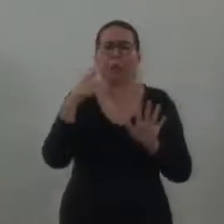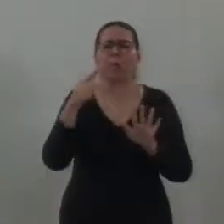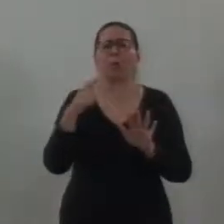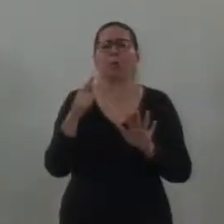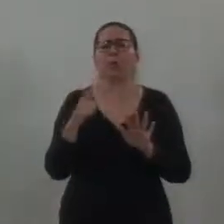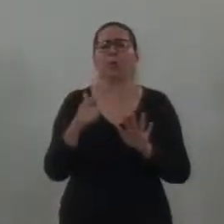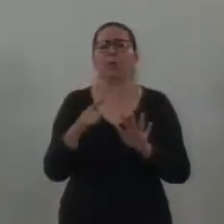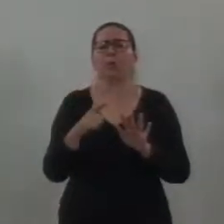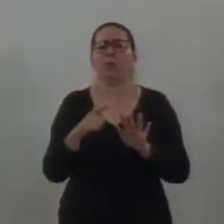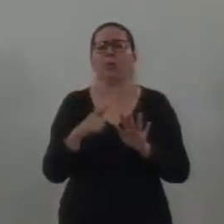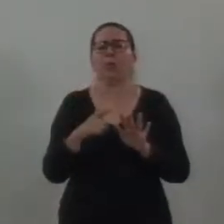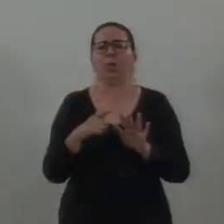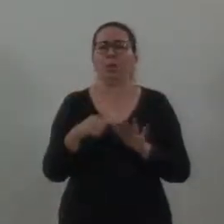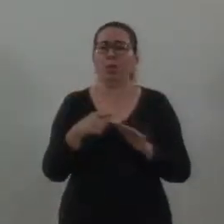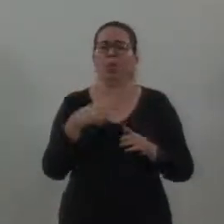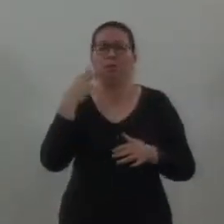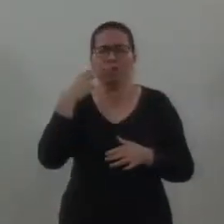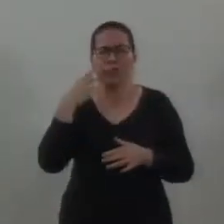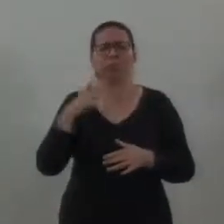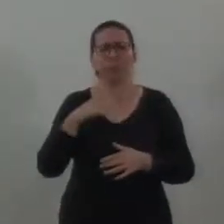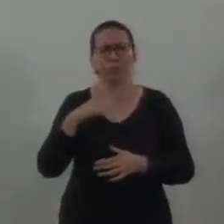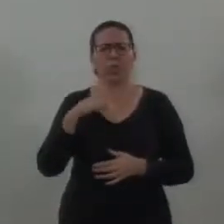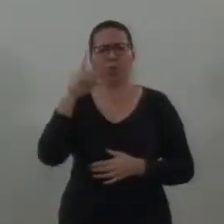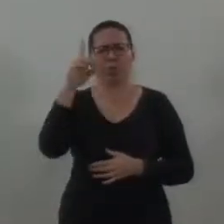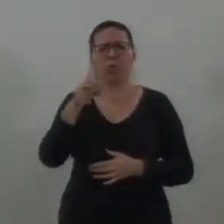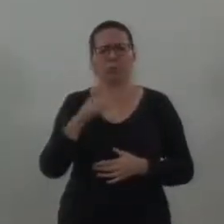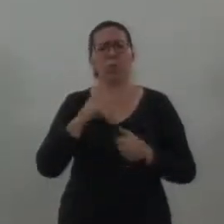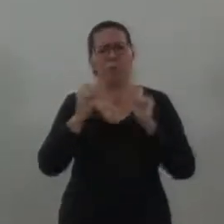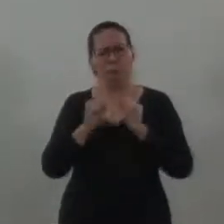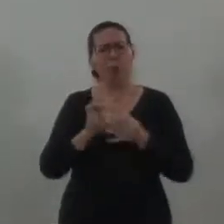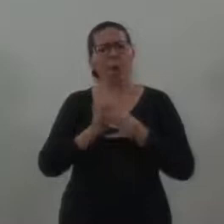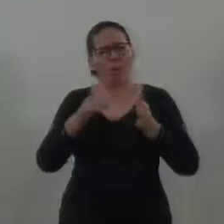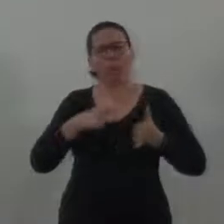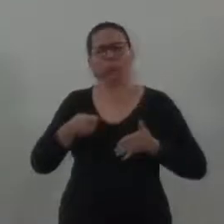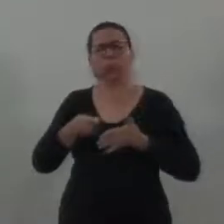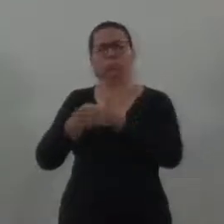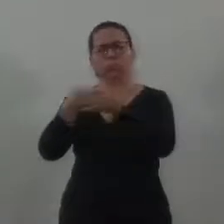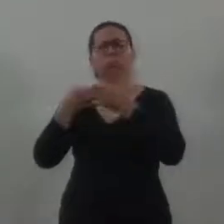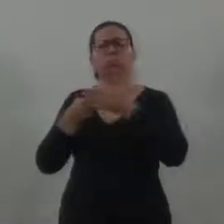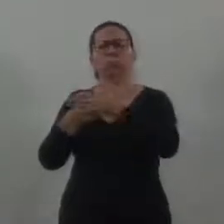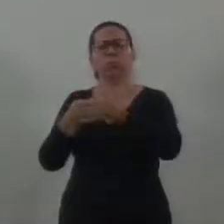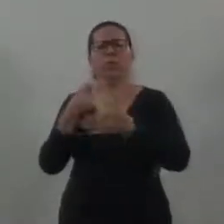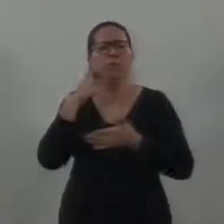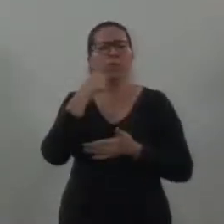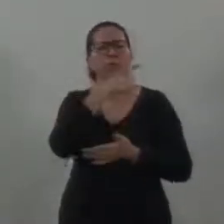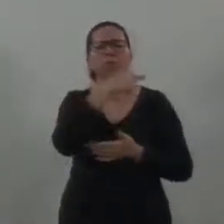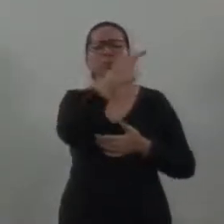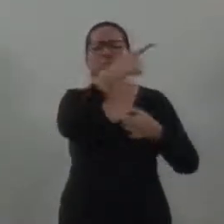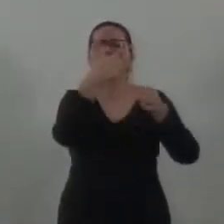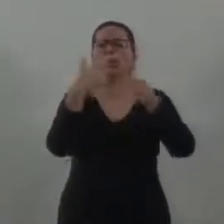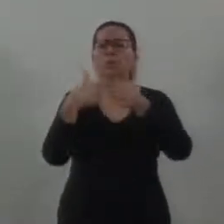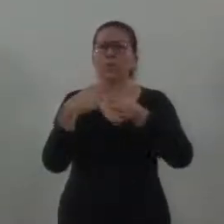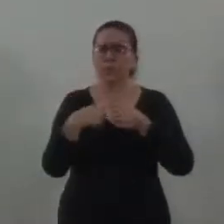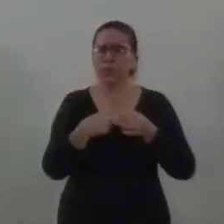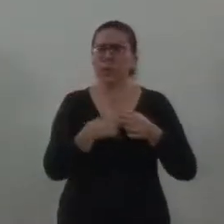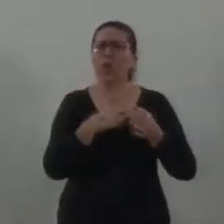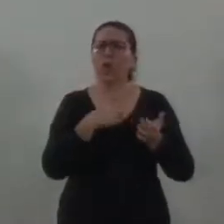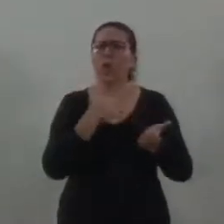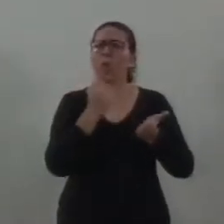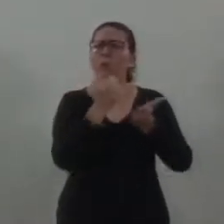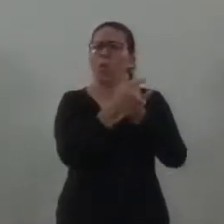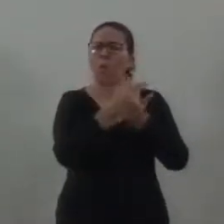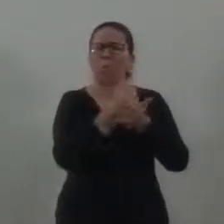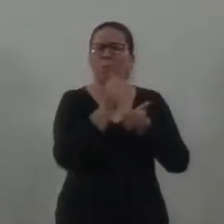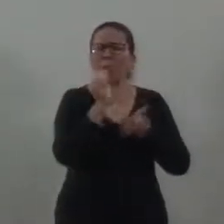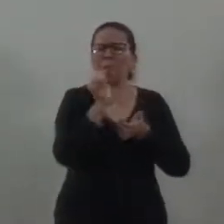reconhecer que os vereadores têm o direito, né, de questionar quando o município vizinho, como é Valinhos, comprou uma cesta muito mais